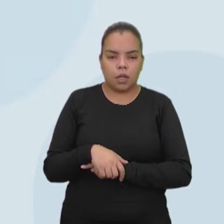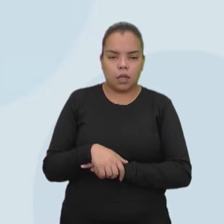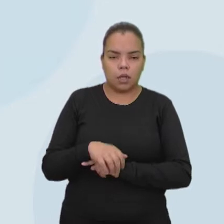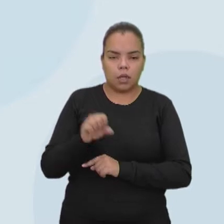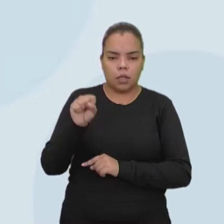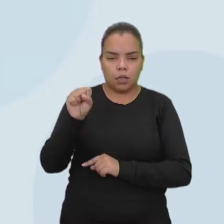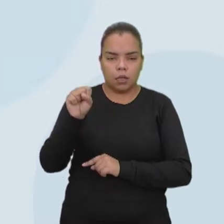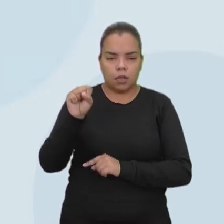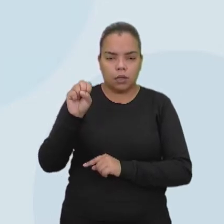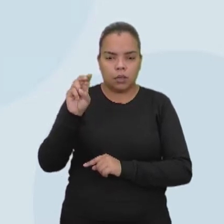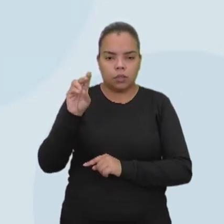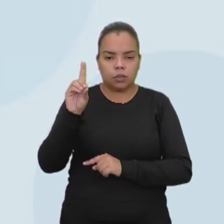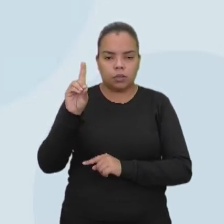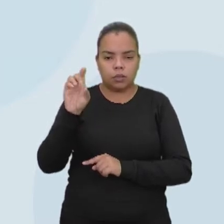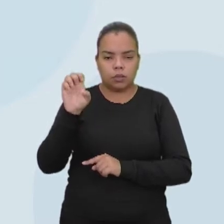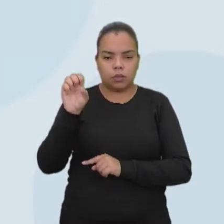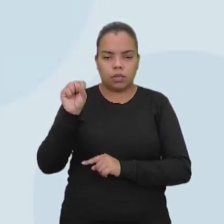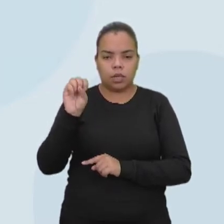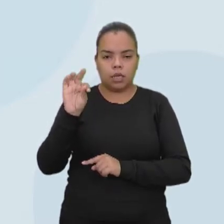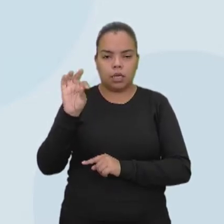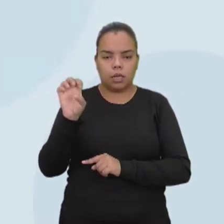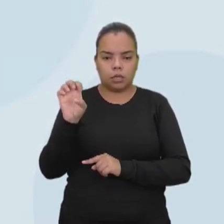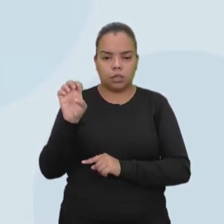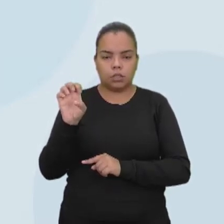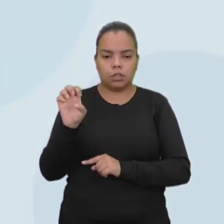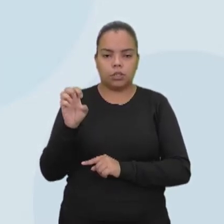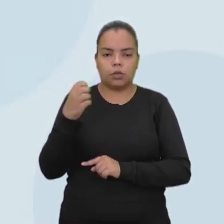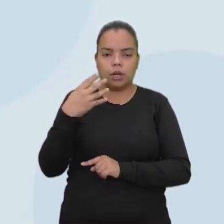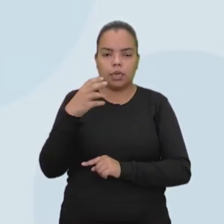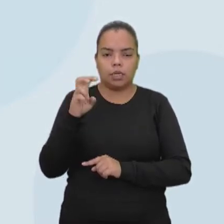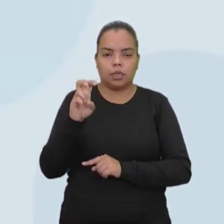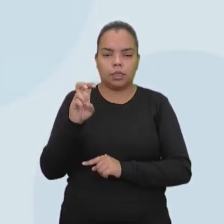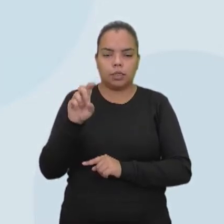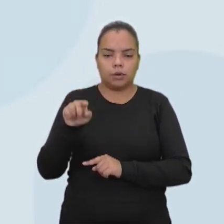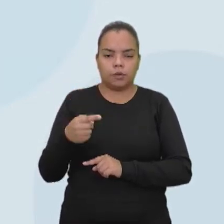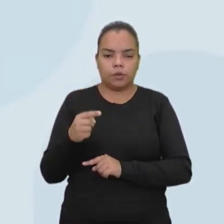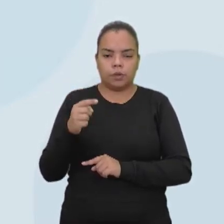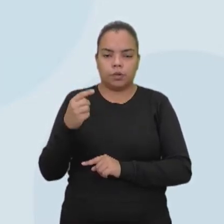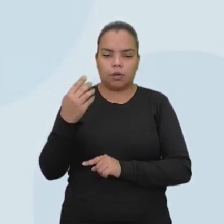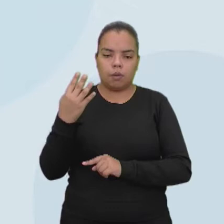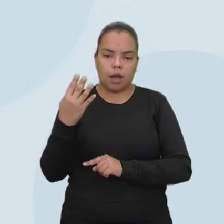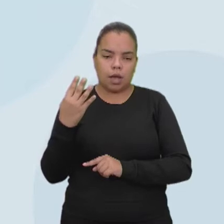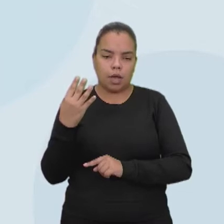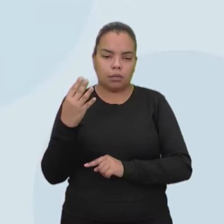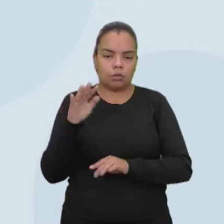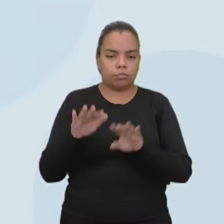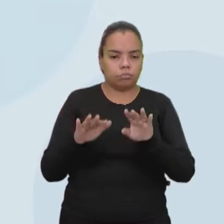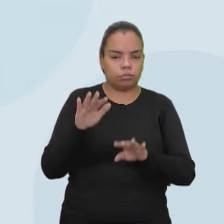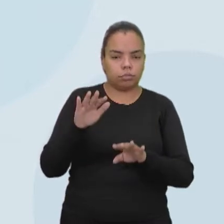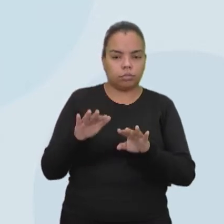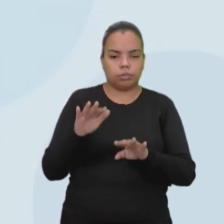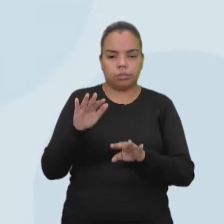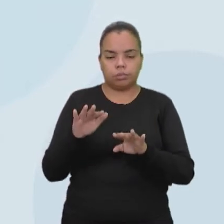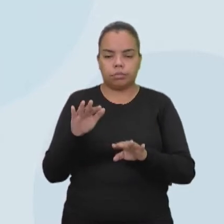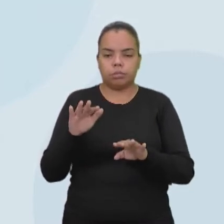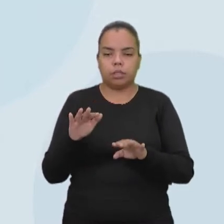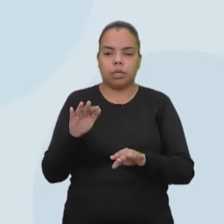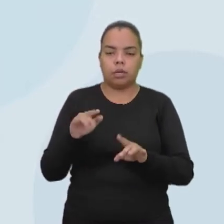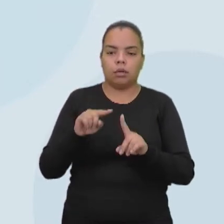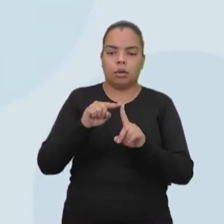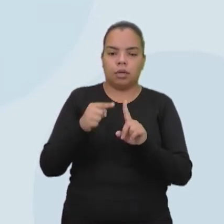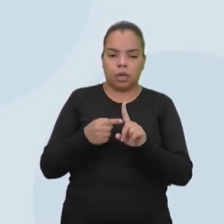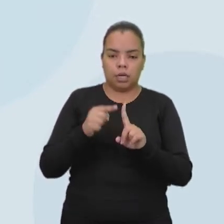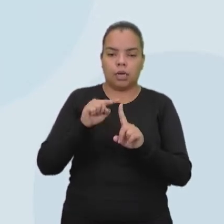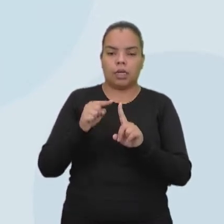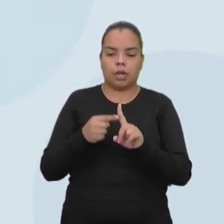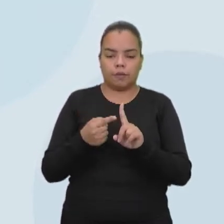aí de 45,4, né, adolescentes, tem essa questão de fecundidade a cada 1.000, né? E o Sul está